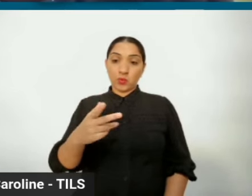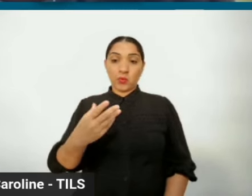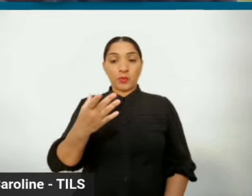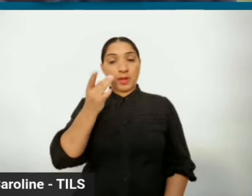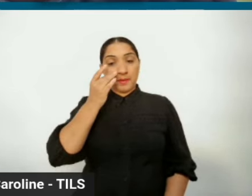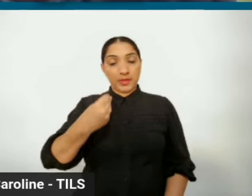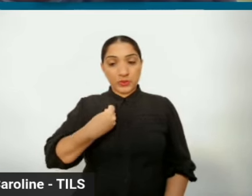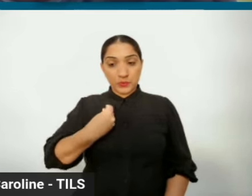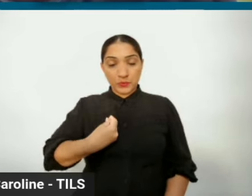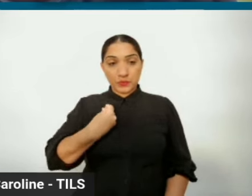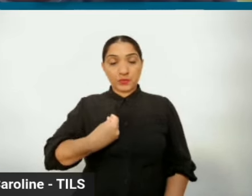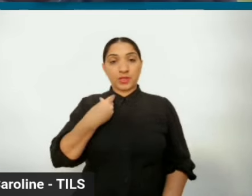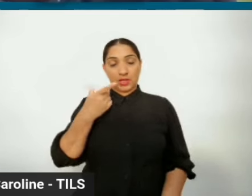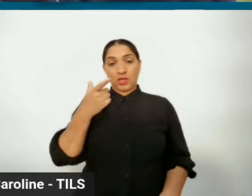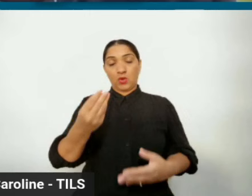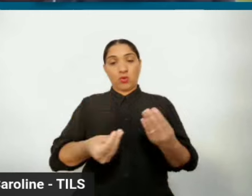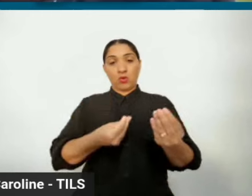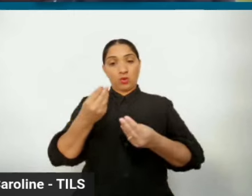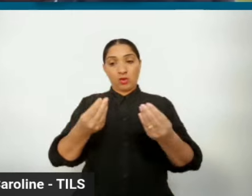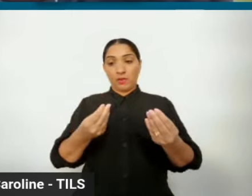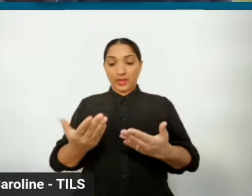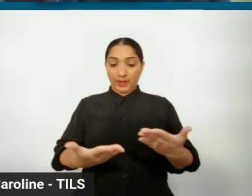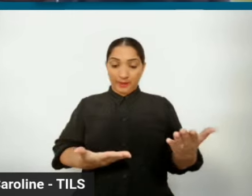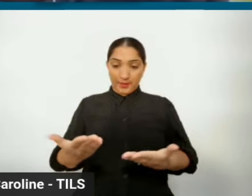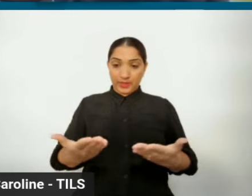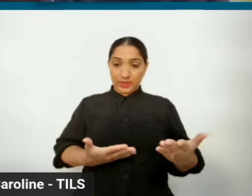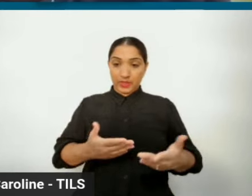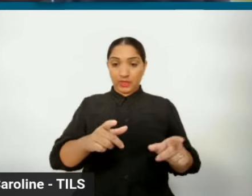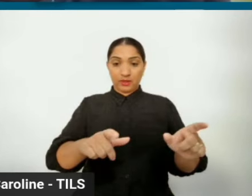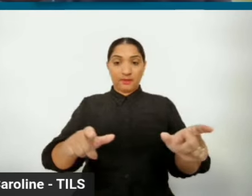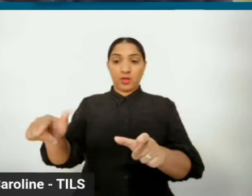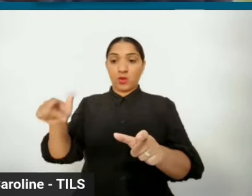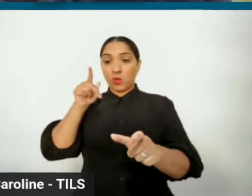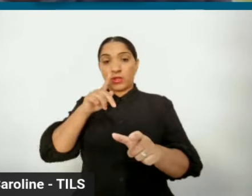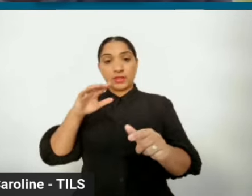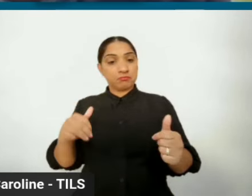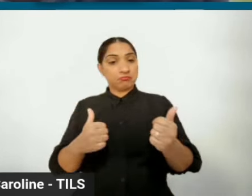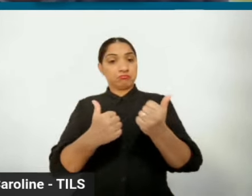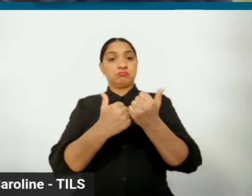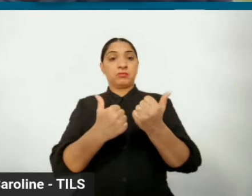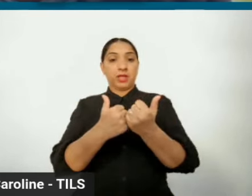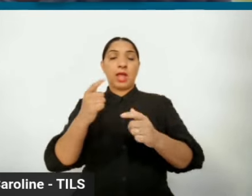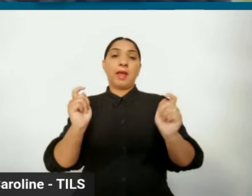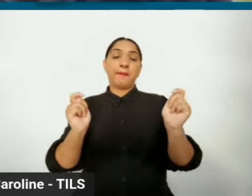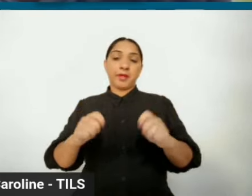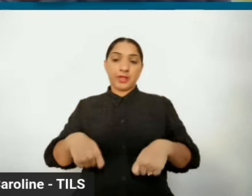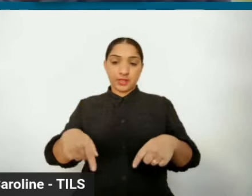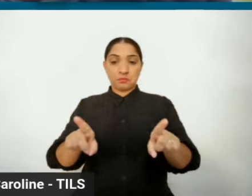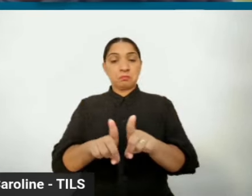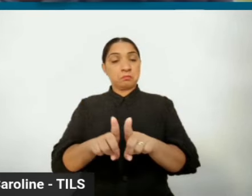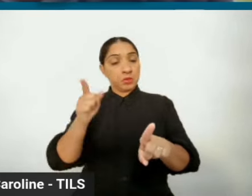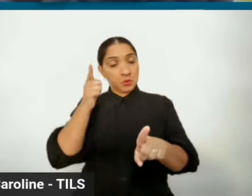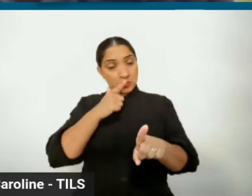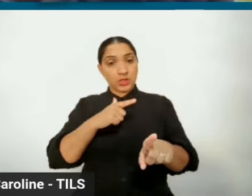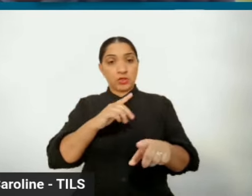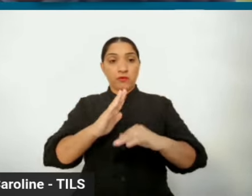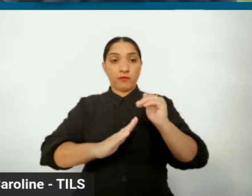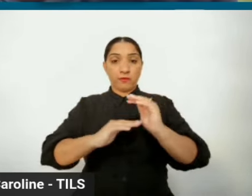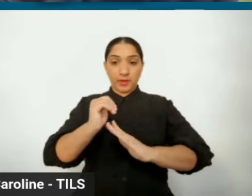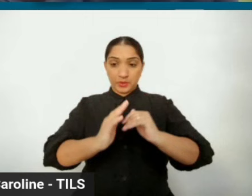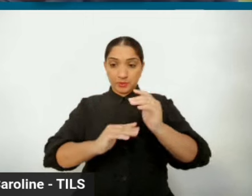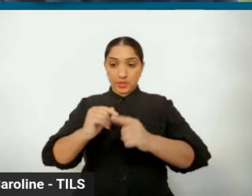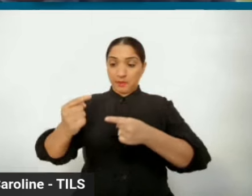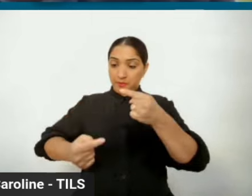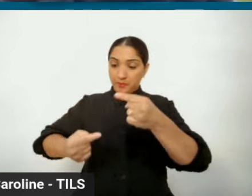dos servidores e das servidoras que serão necessários, o orçamento e a capacitação para a efetivação dessas políticas. E